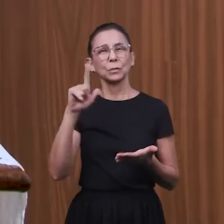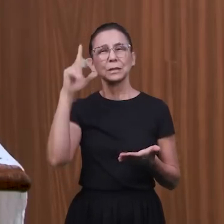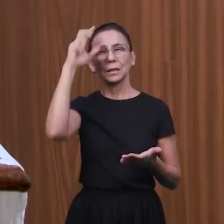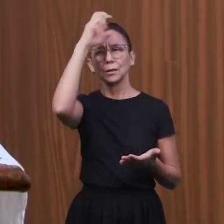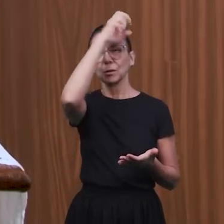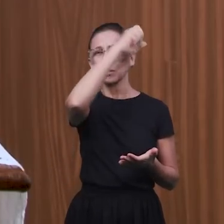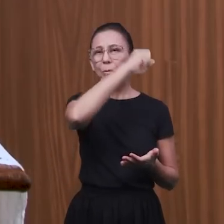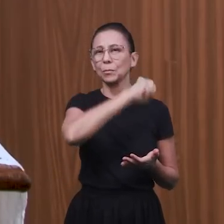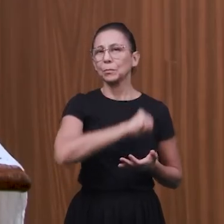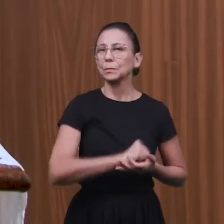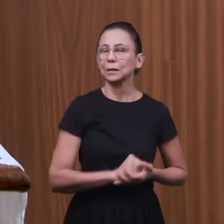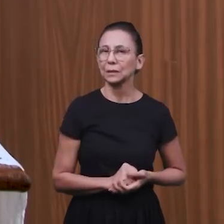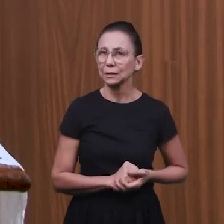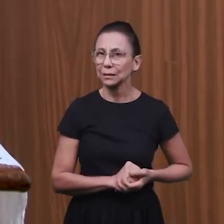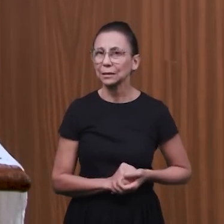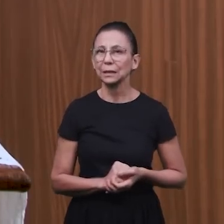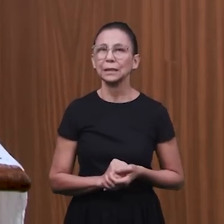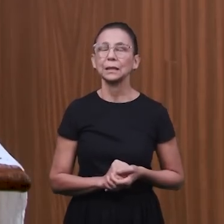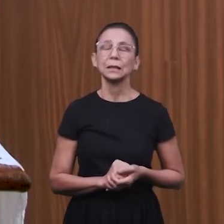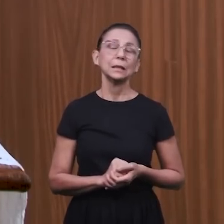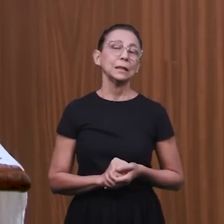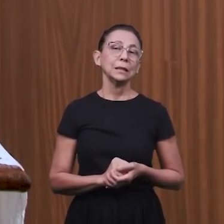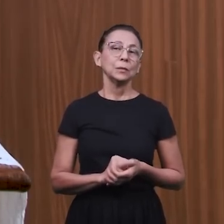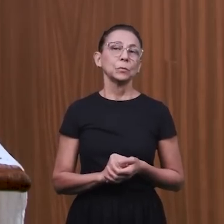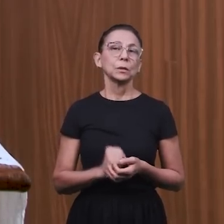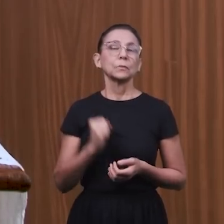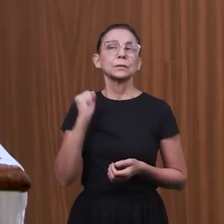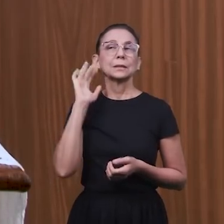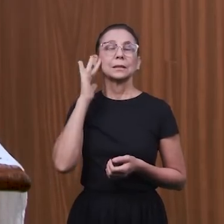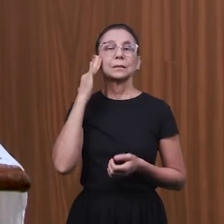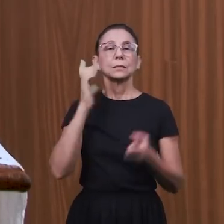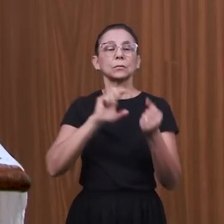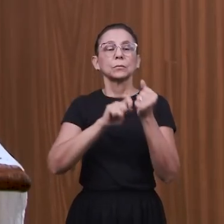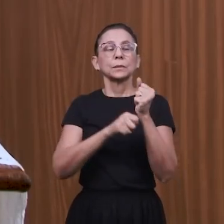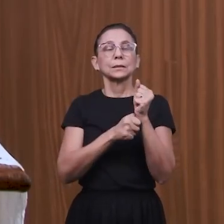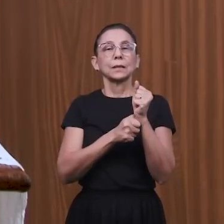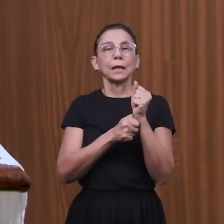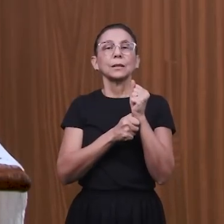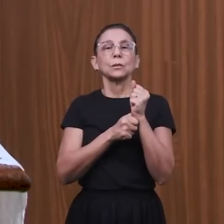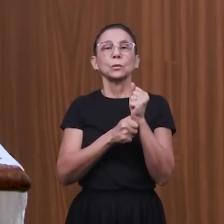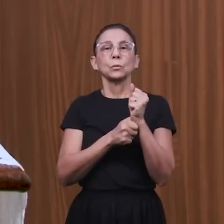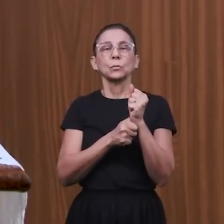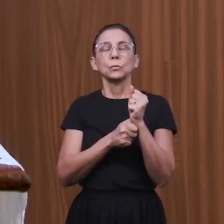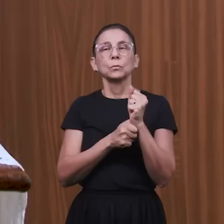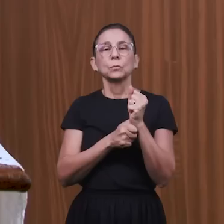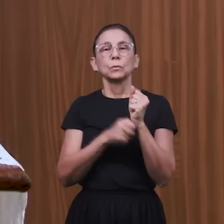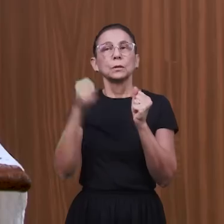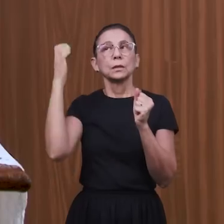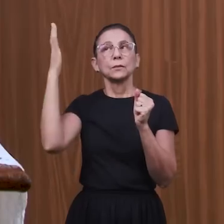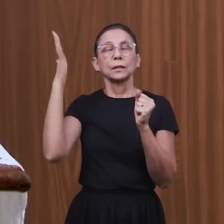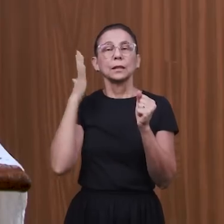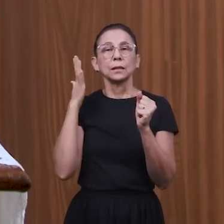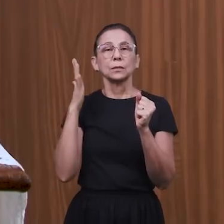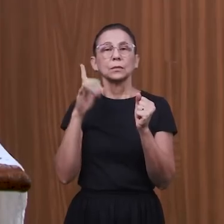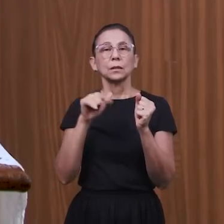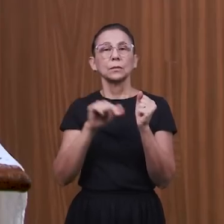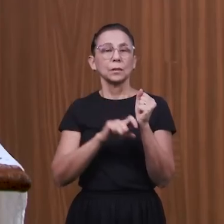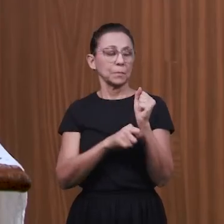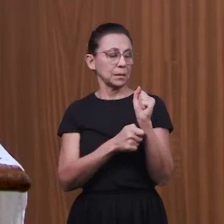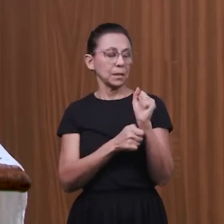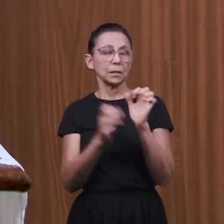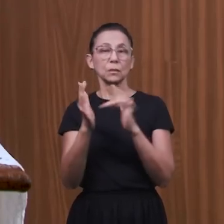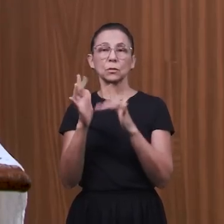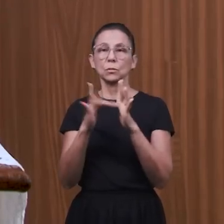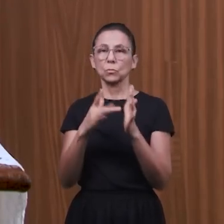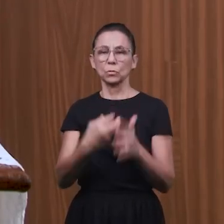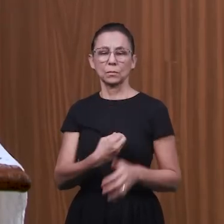no início, sem alcançar o mistério revelado é Jesus vivo, não é? Emmanuel, Deus conosco. De que